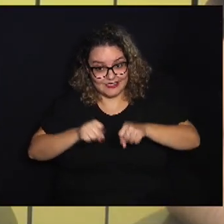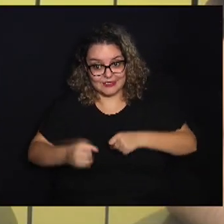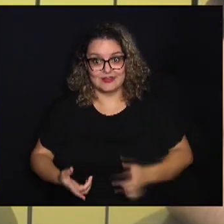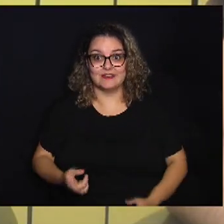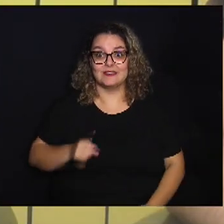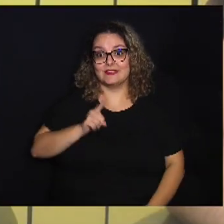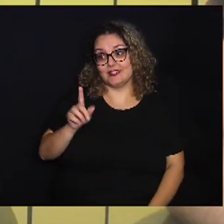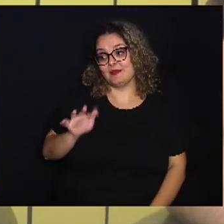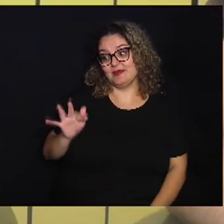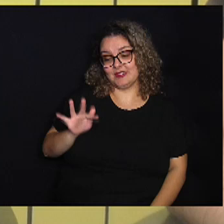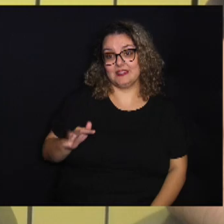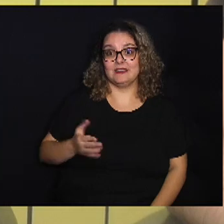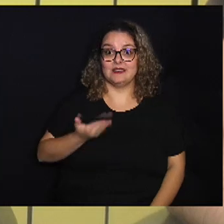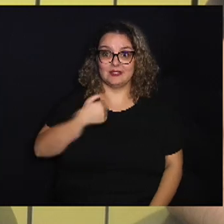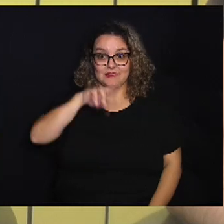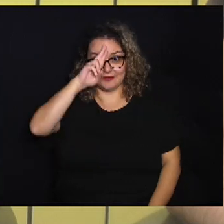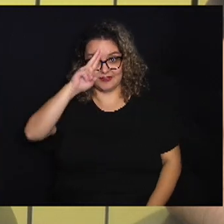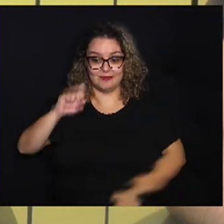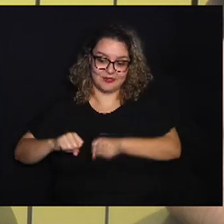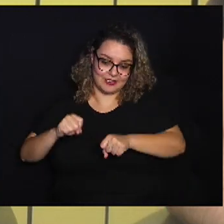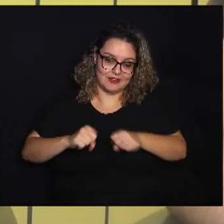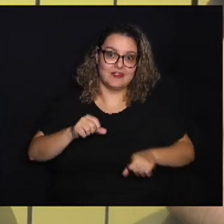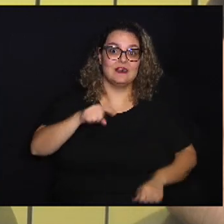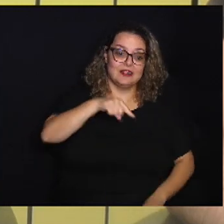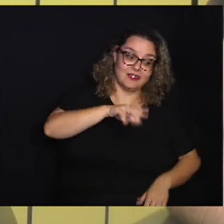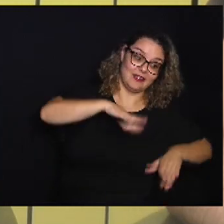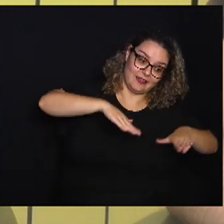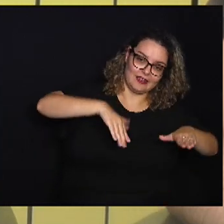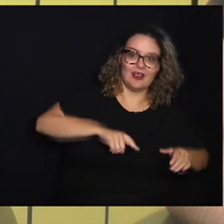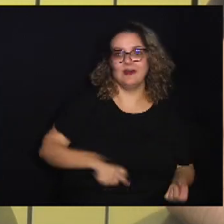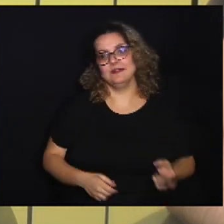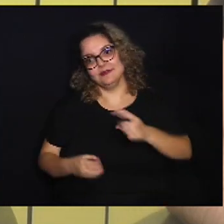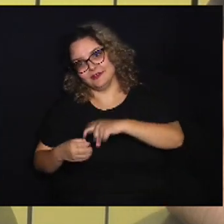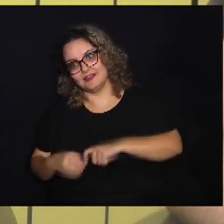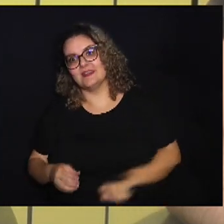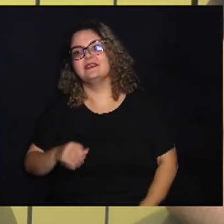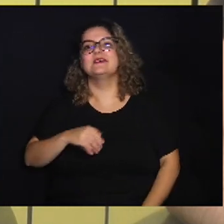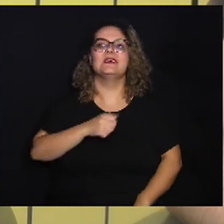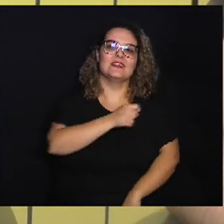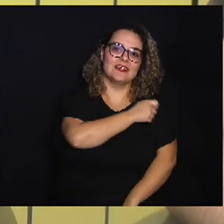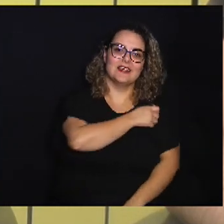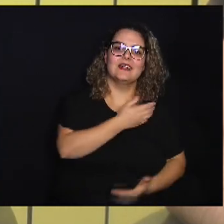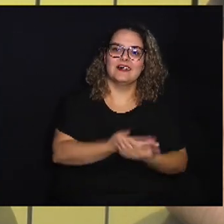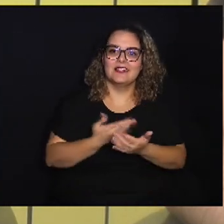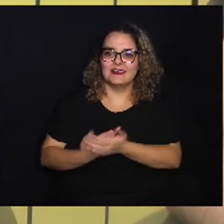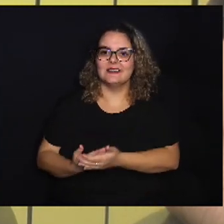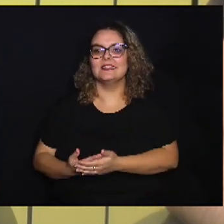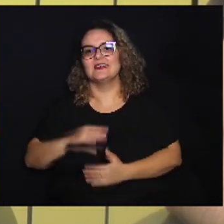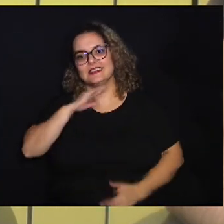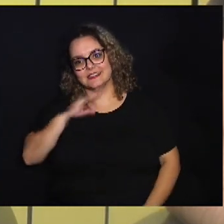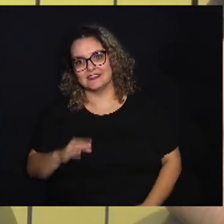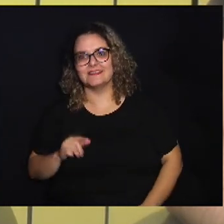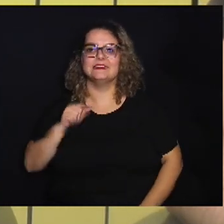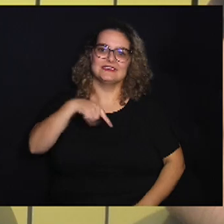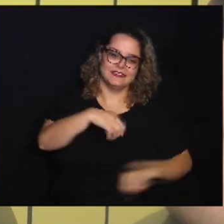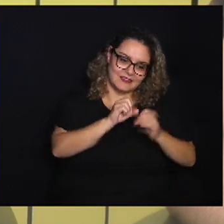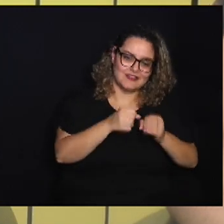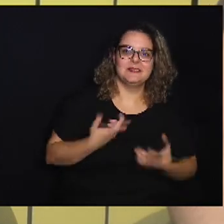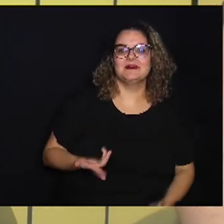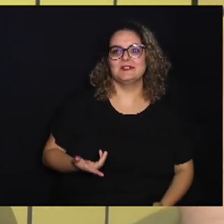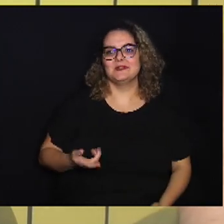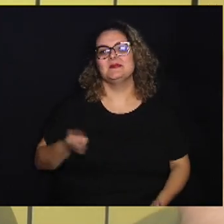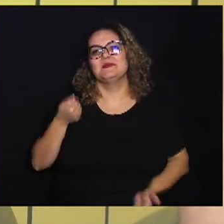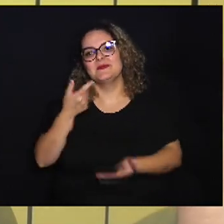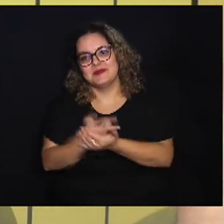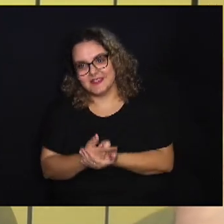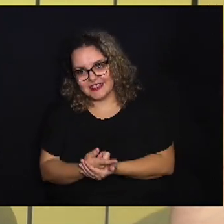a faculdade, na hora do almoço pegava a bicicleta e ia nadar. Voltava e tinha aula tarde. E ainda eu era do laboratório para conseguir pagar as competições com a